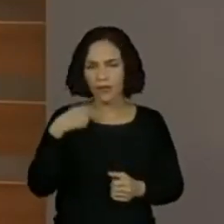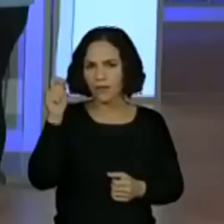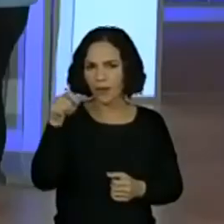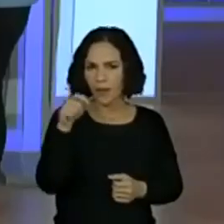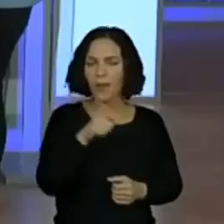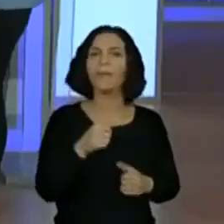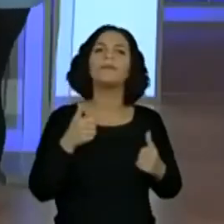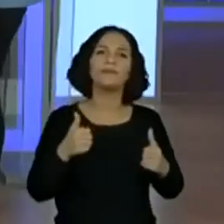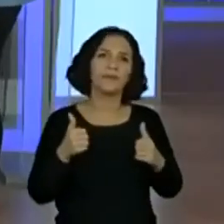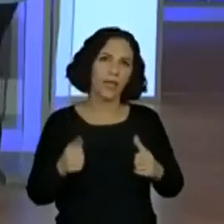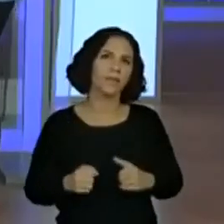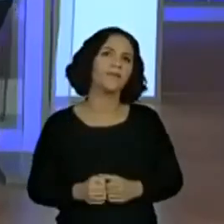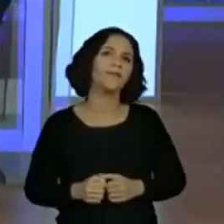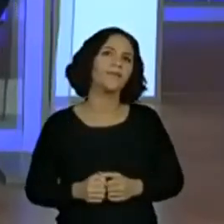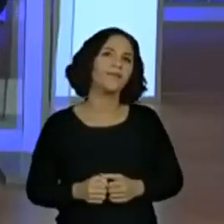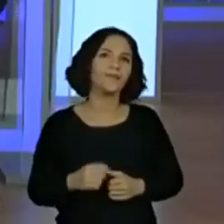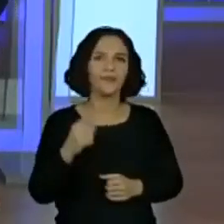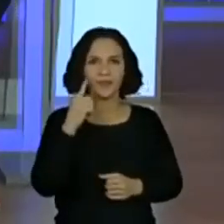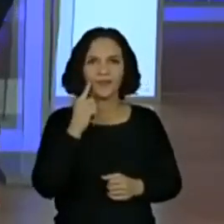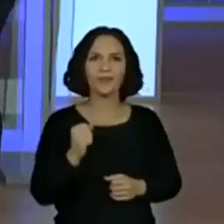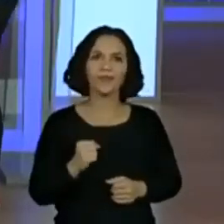Com certeza. Então, vamos lá. Então, ó.